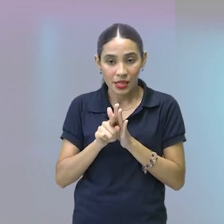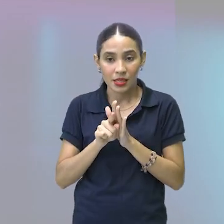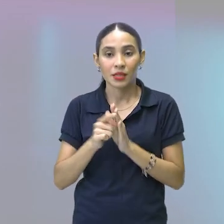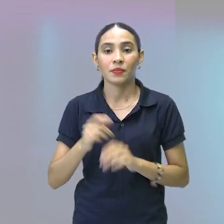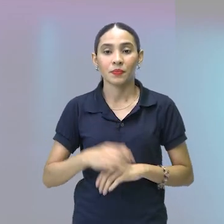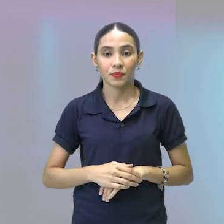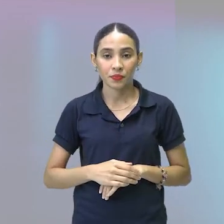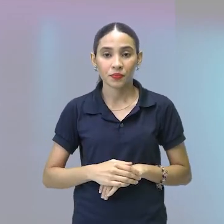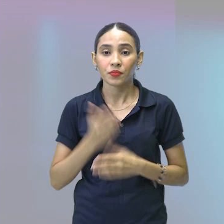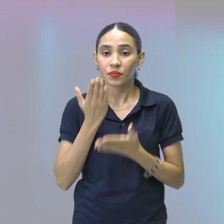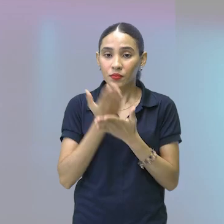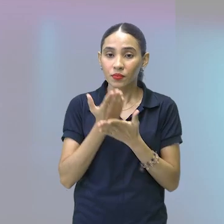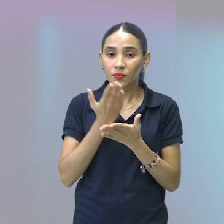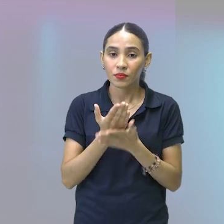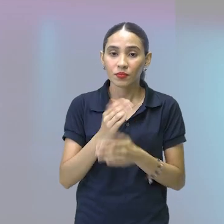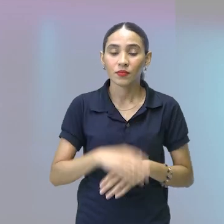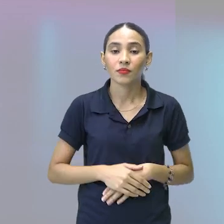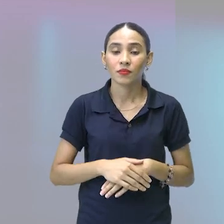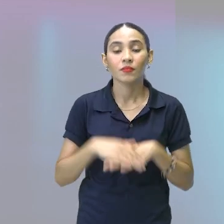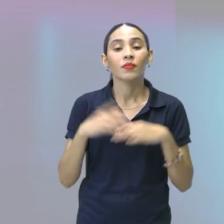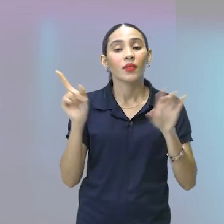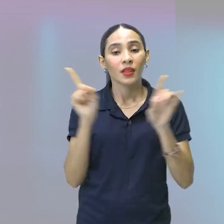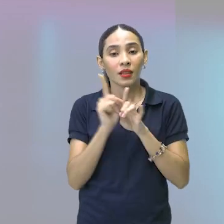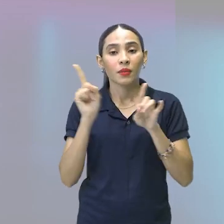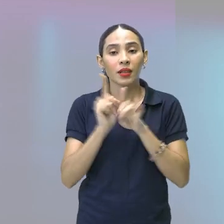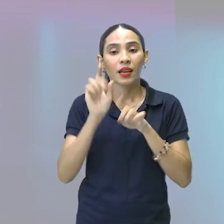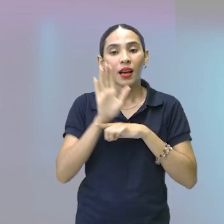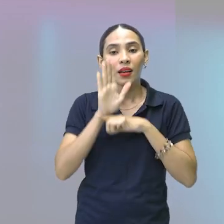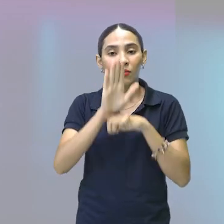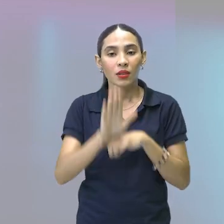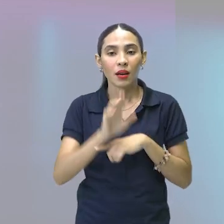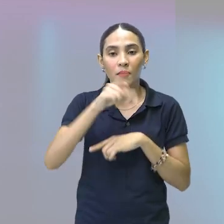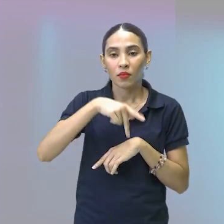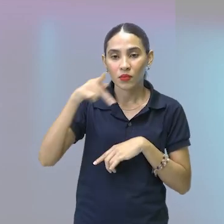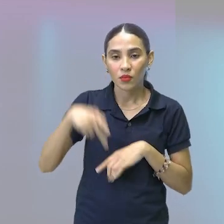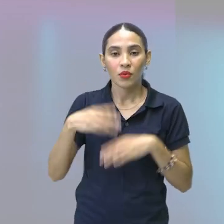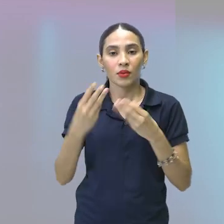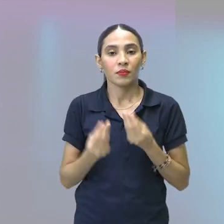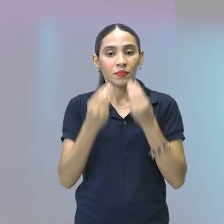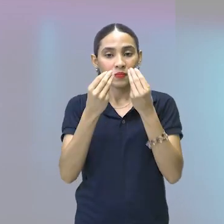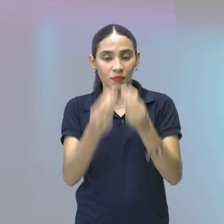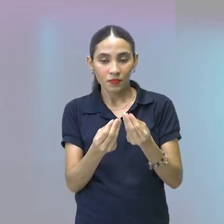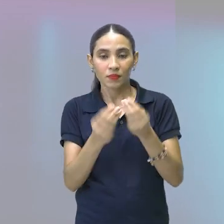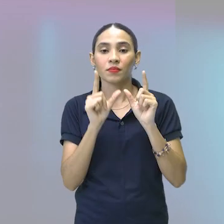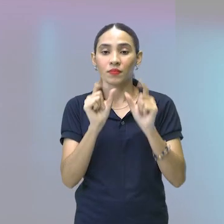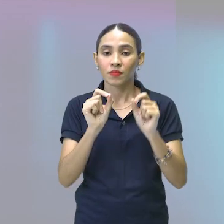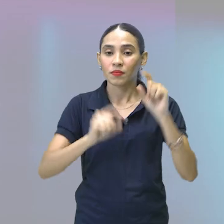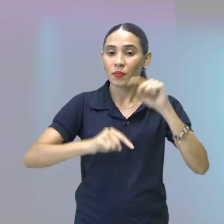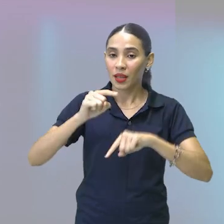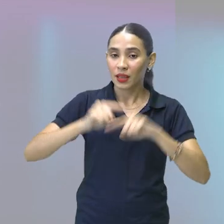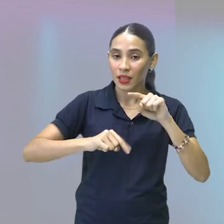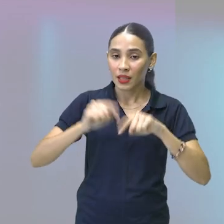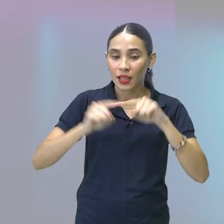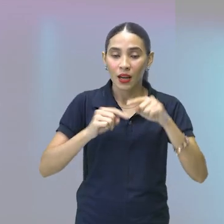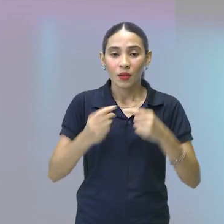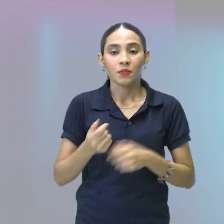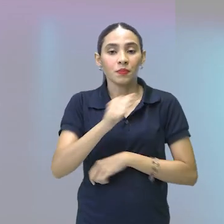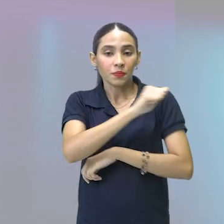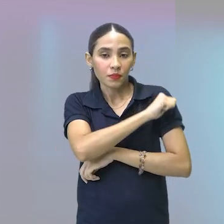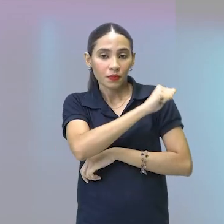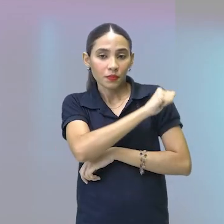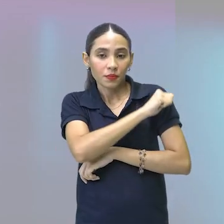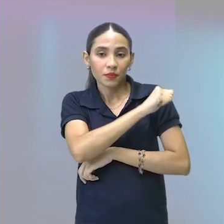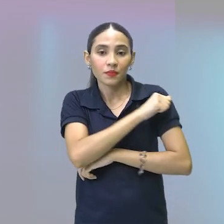facilitação para pesquisas, estudos e para ajudar professores a disponibilizarem